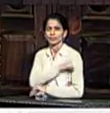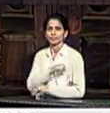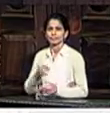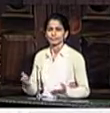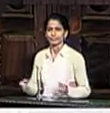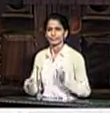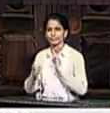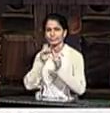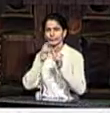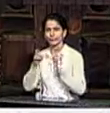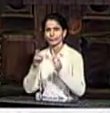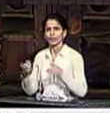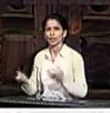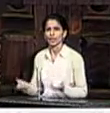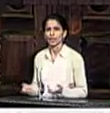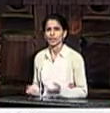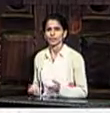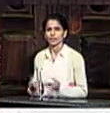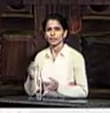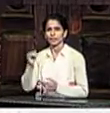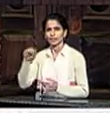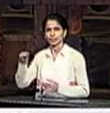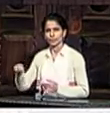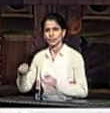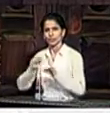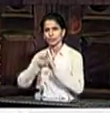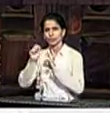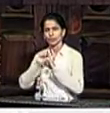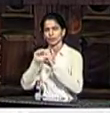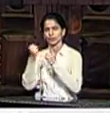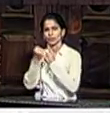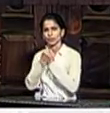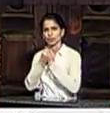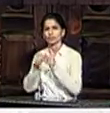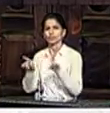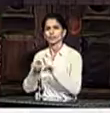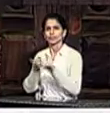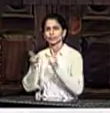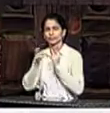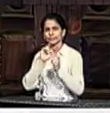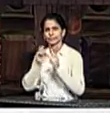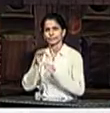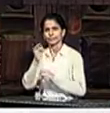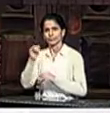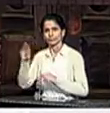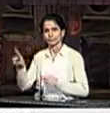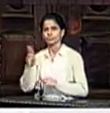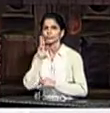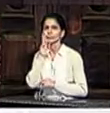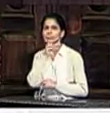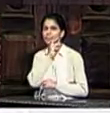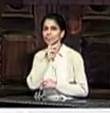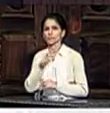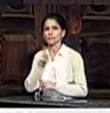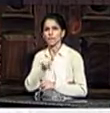Vamos discutir aqui o fim do aluguel social, vamos discutir aqui o fim do restaurante popular.